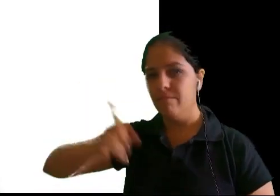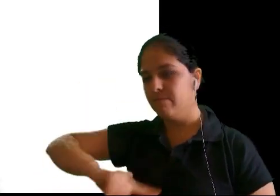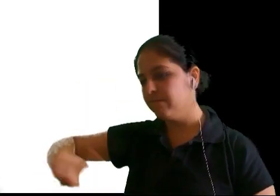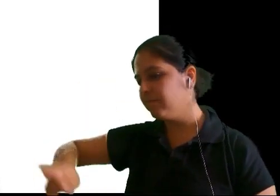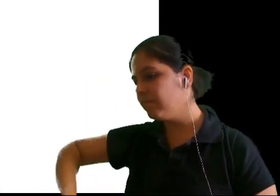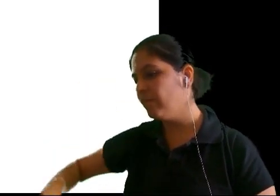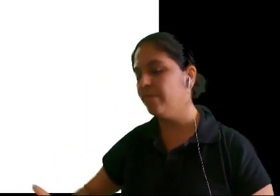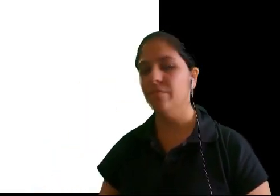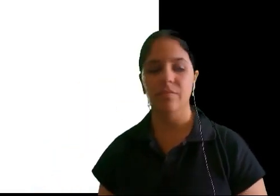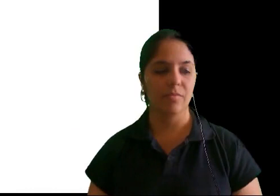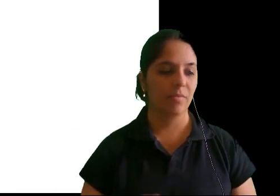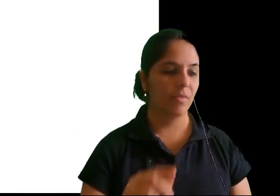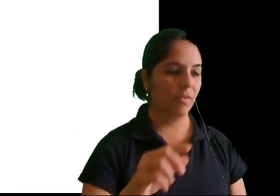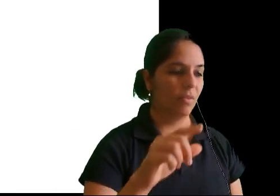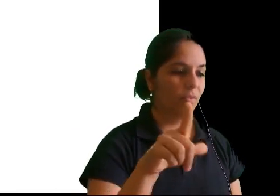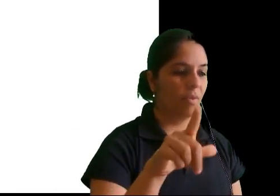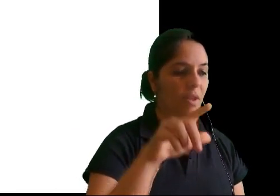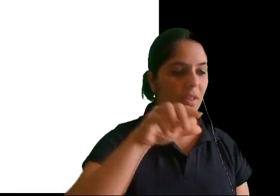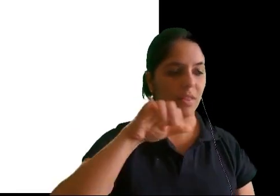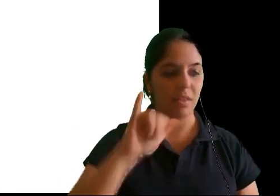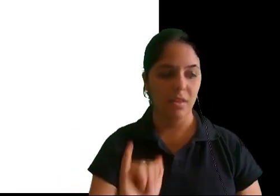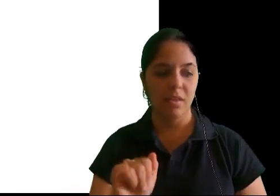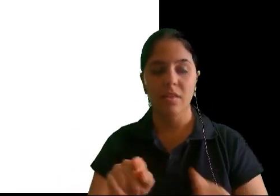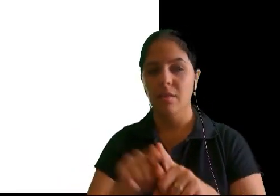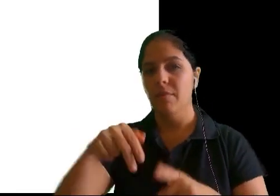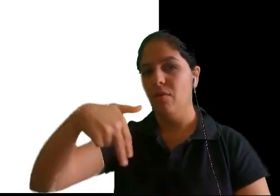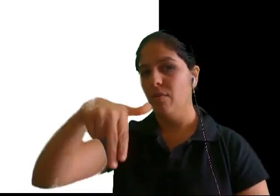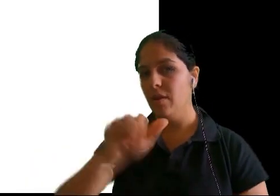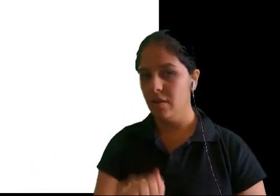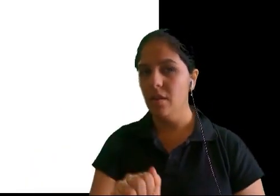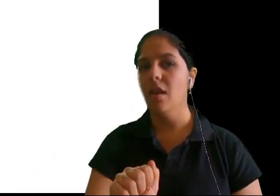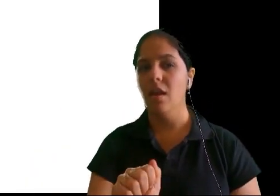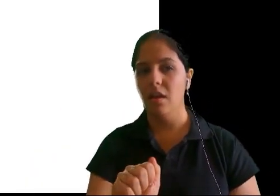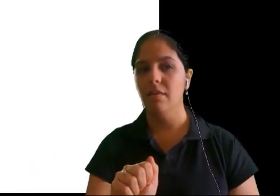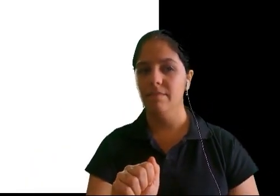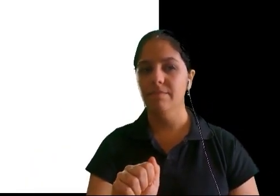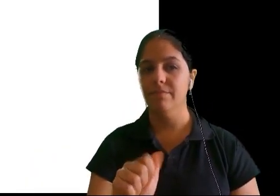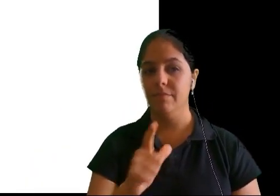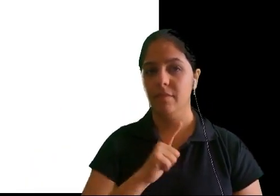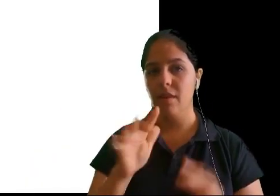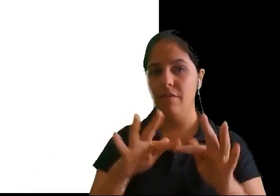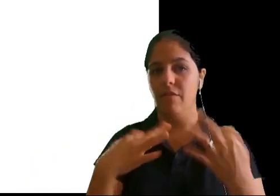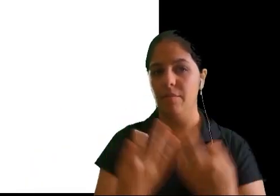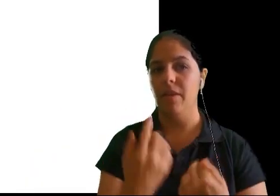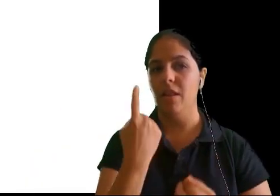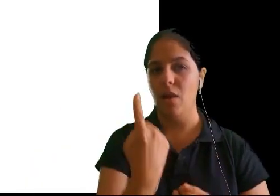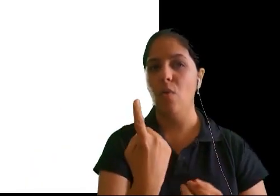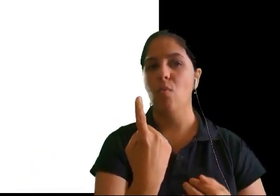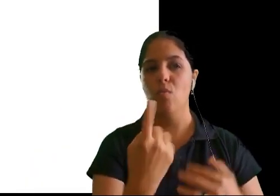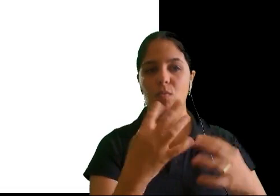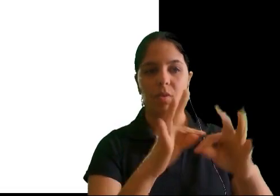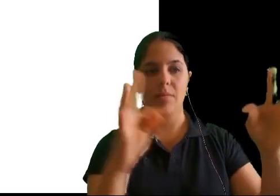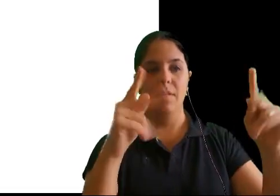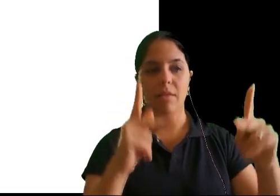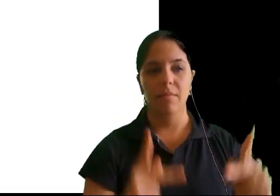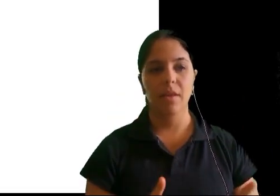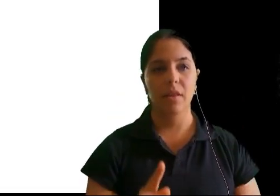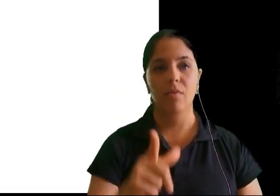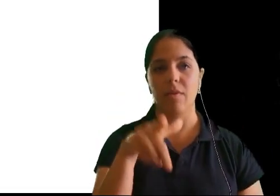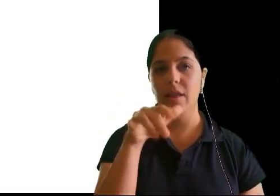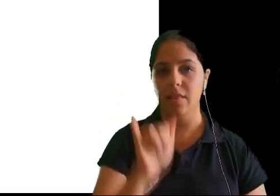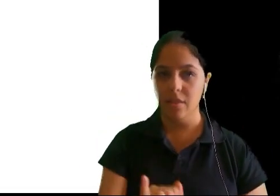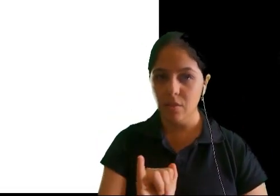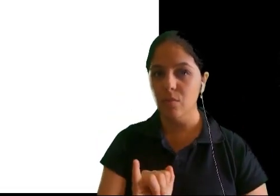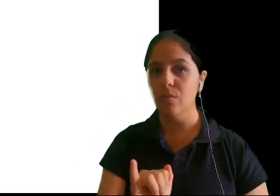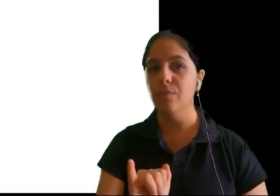distribuição eletrônica do lítio e do sódio, que estão presentes na família 1 da tabela periódica.